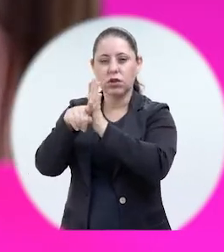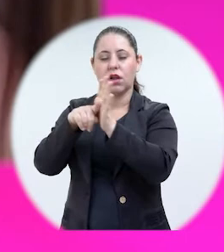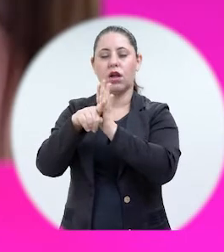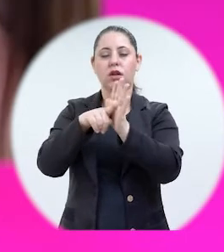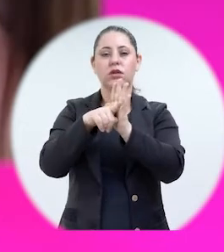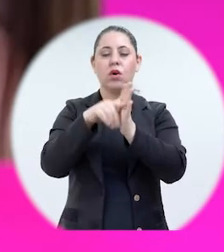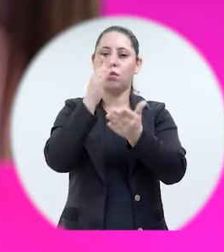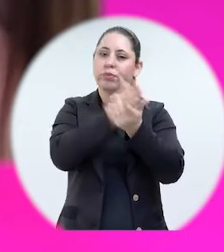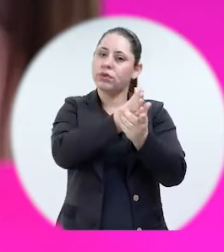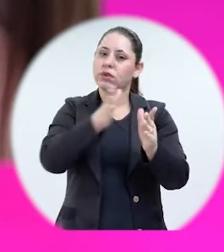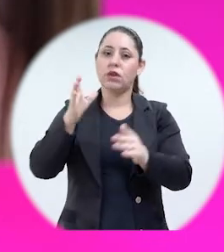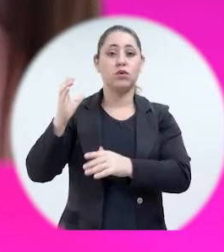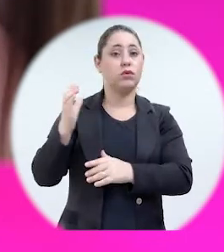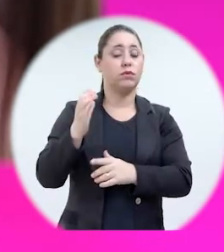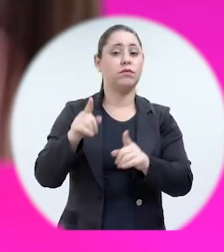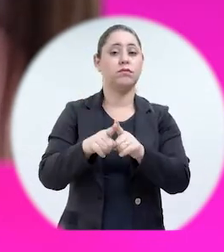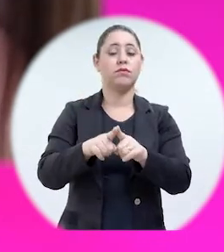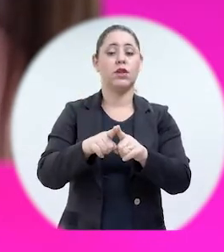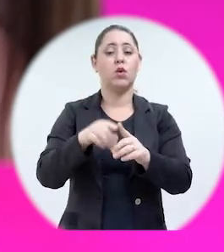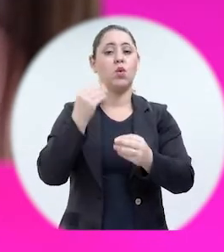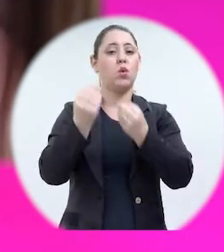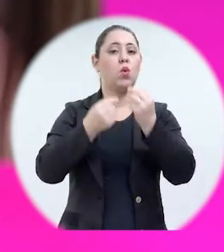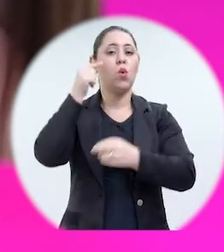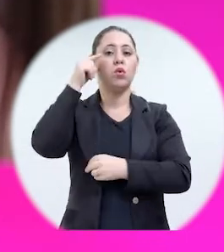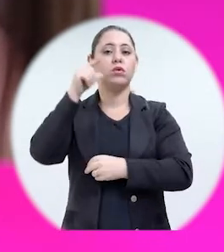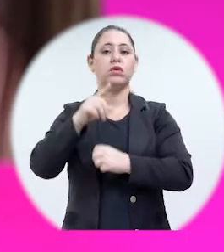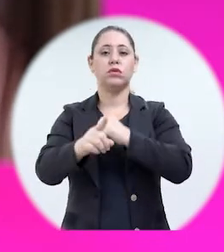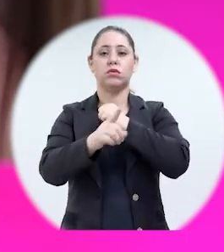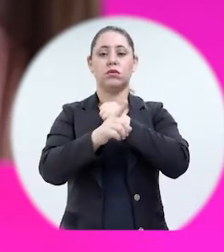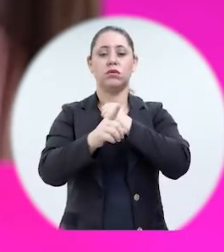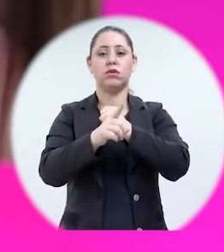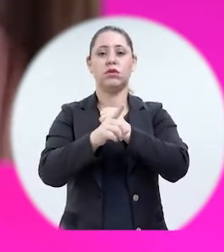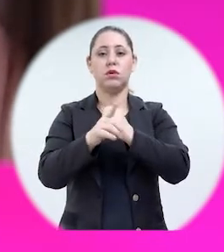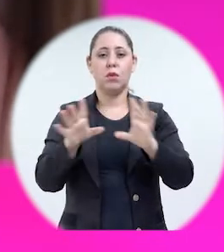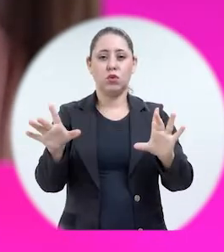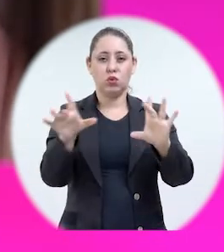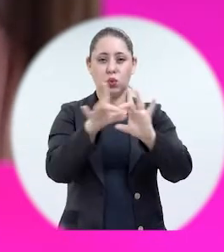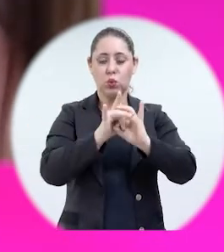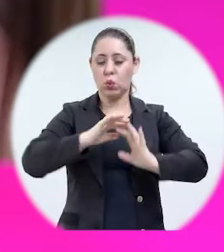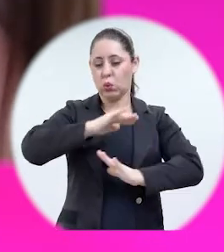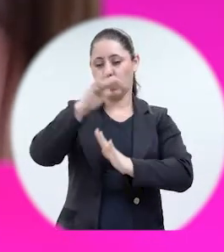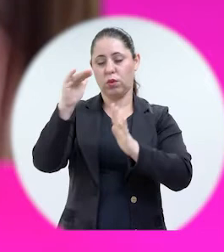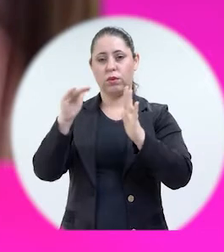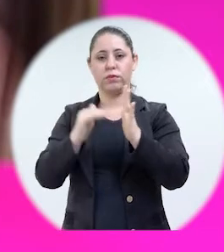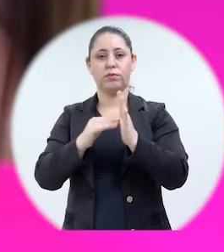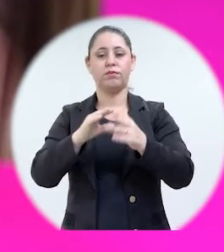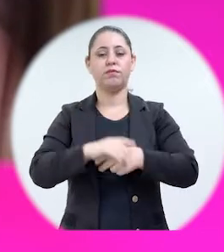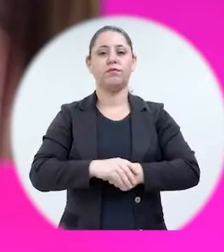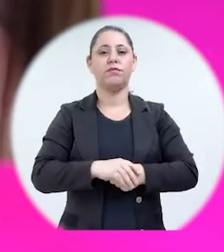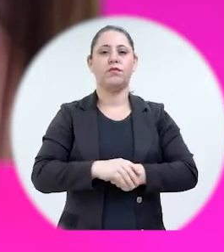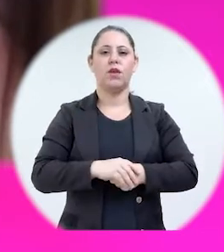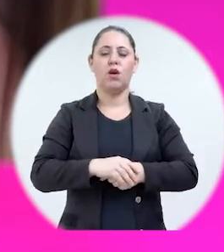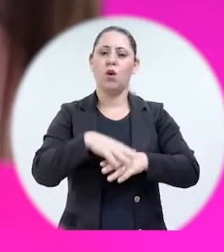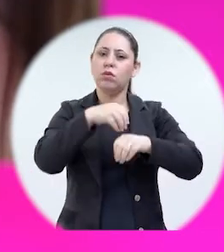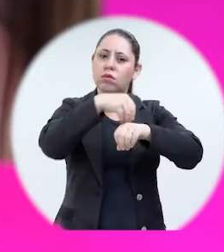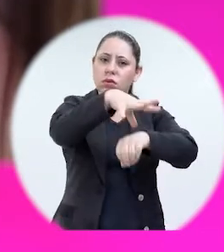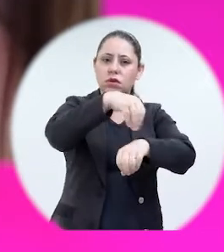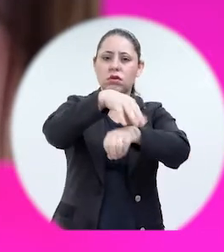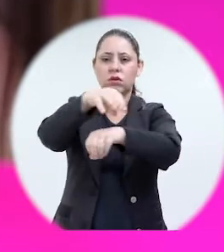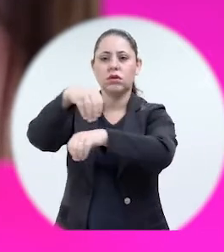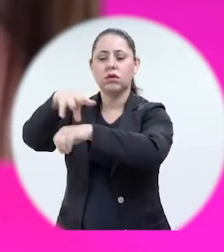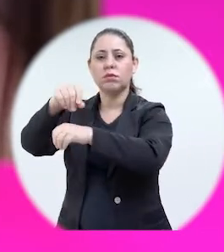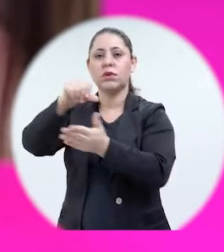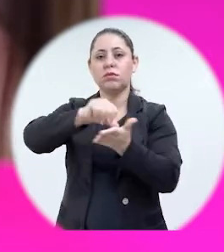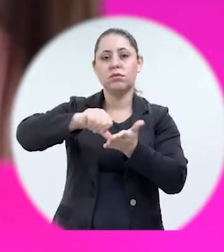investigação criminal, processo criminal, mas também para que a gente consiga fazer esse atendimento integral, como um todo, né? Os